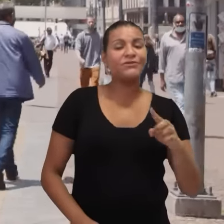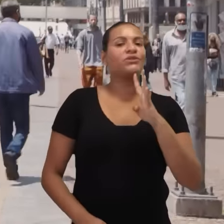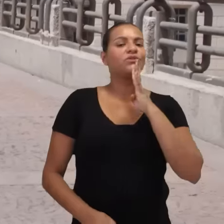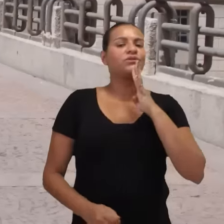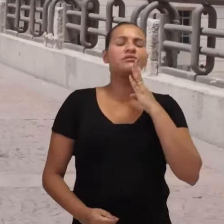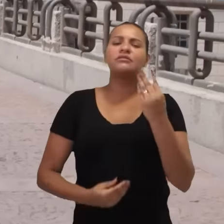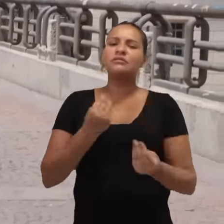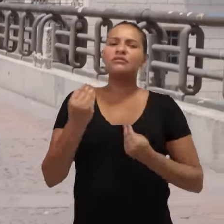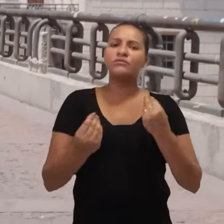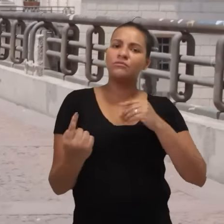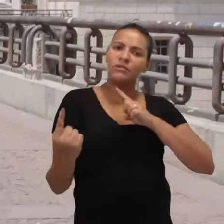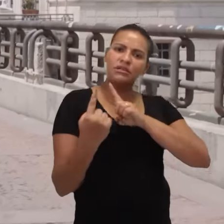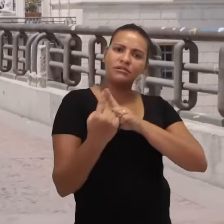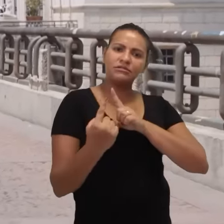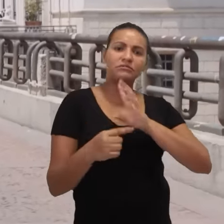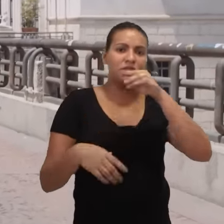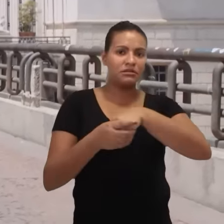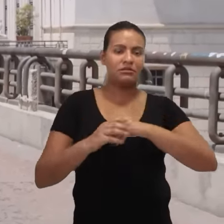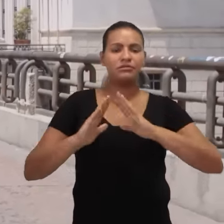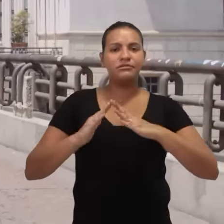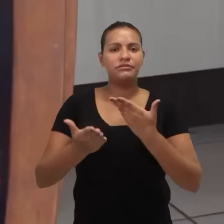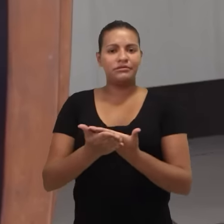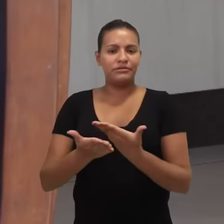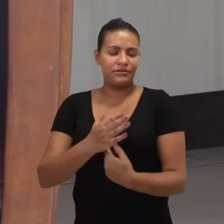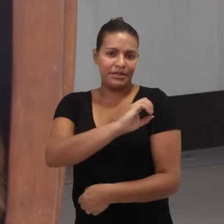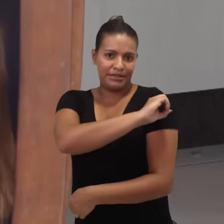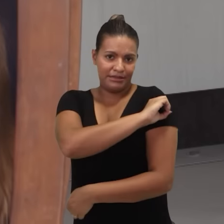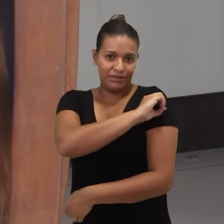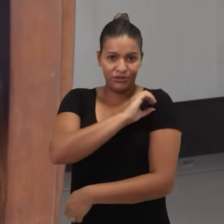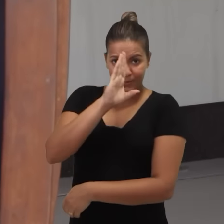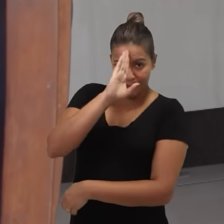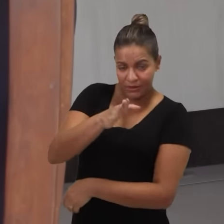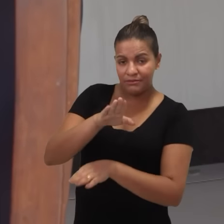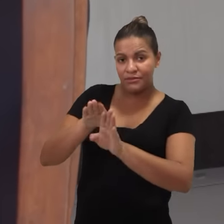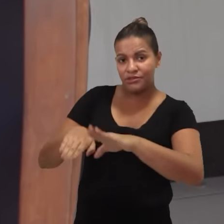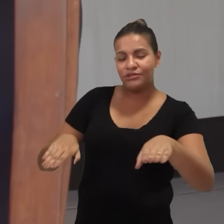creche, principalmente para as crianças mais pobres.